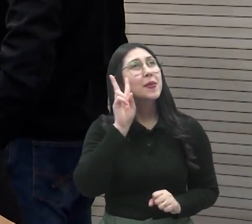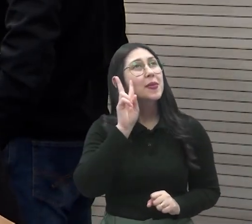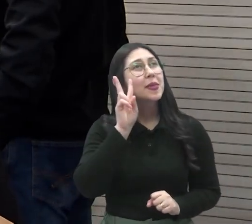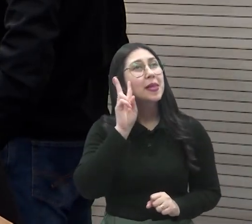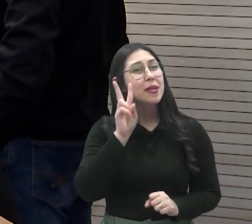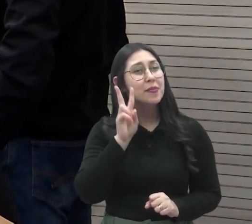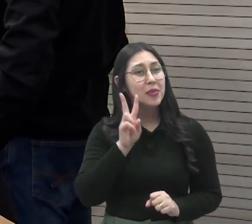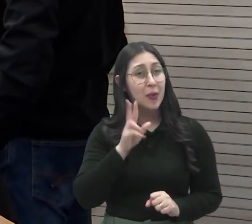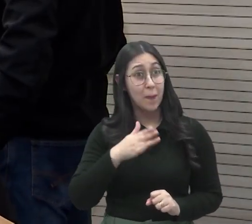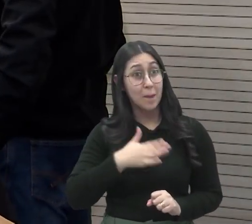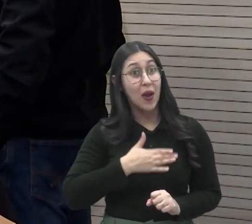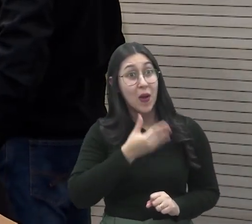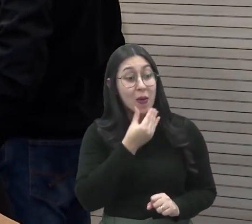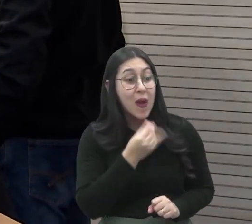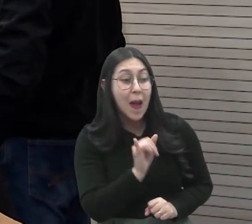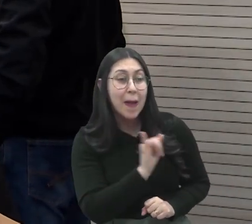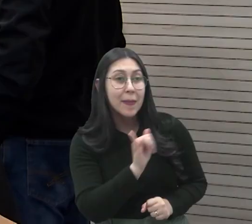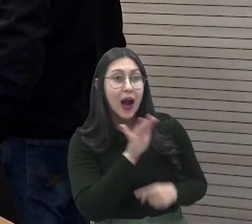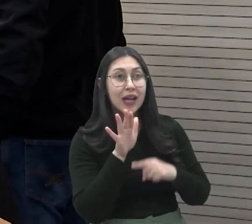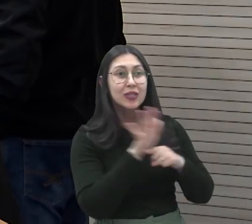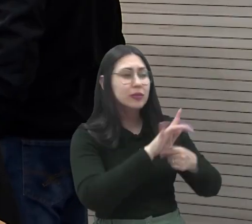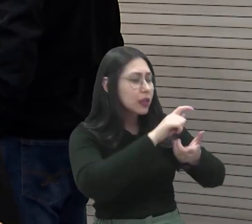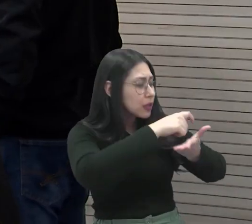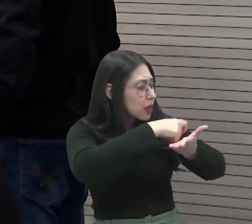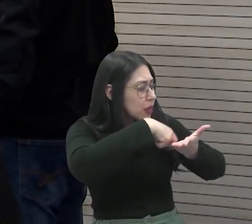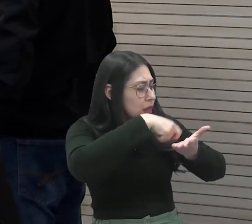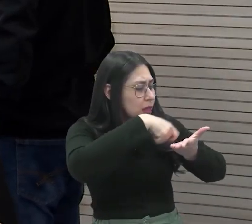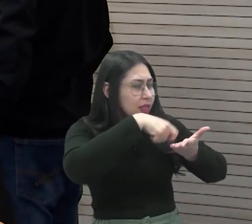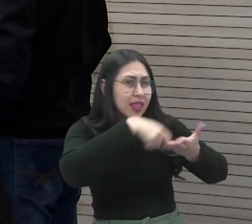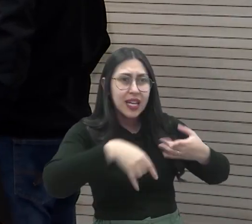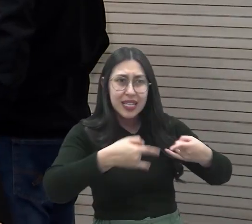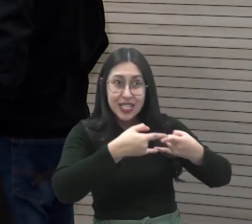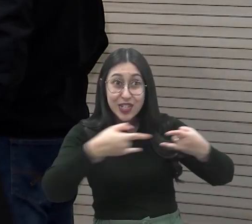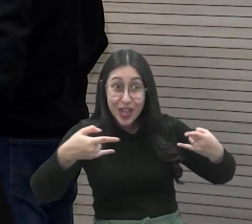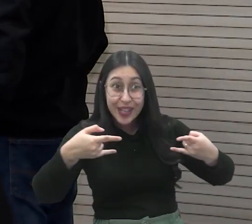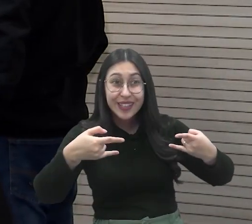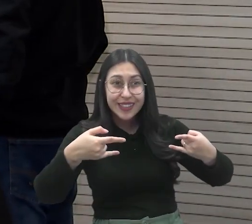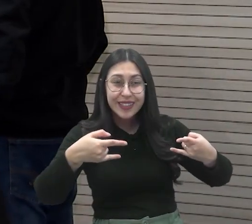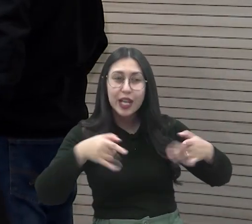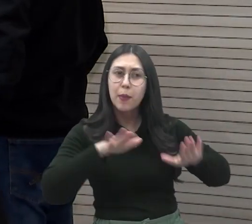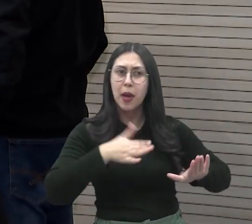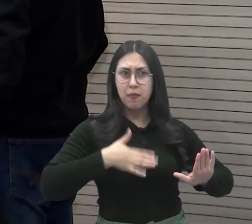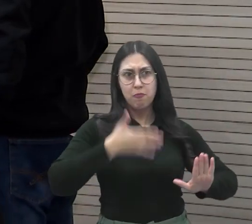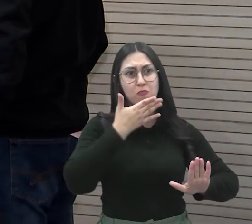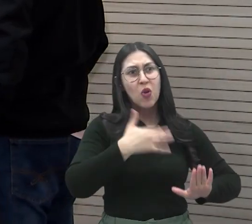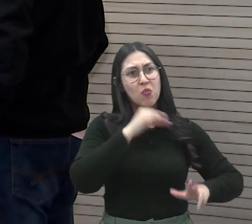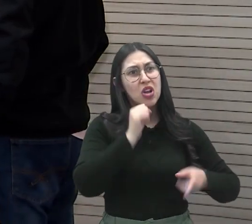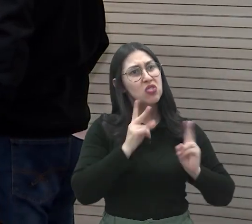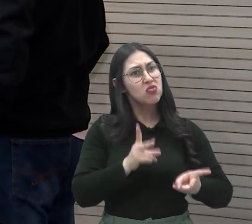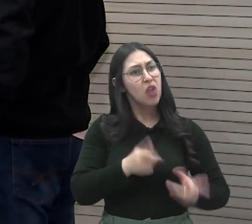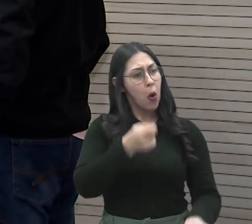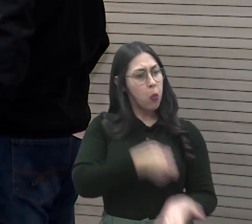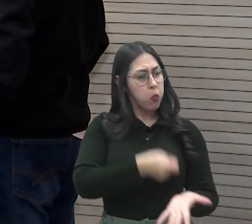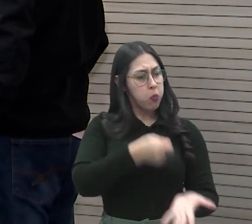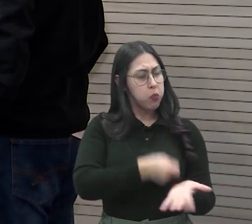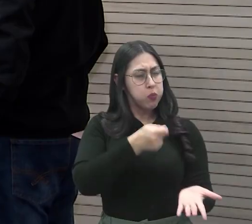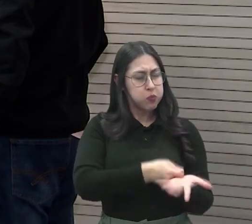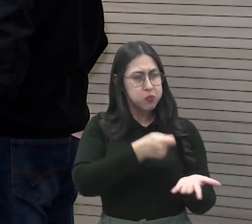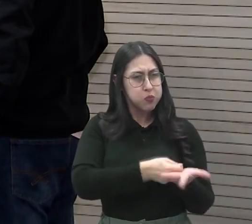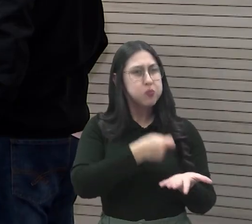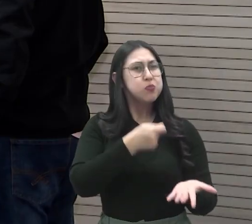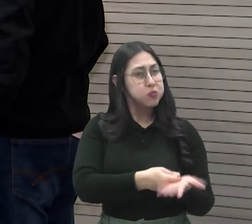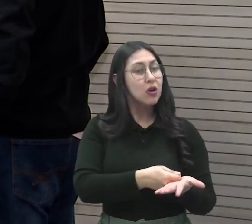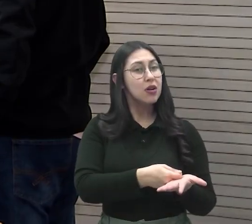lembro do Dé ajudando ele a assinar a primeira folha de cheque, né? Mas o pai ele sempre foi muito firme nessa